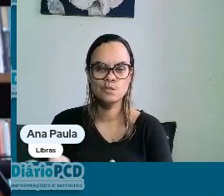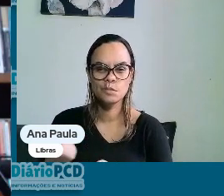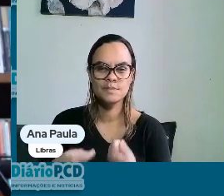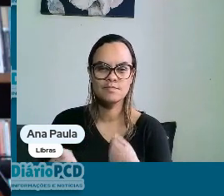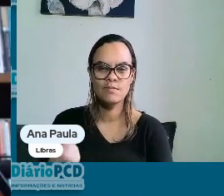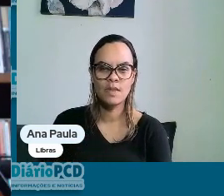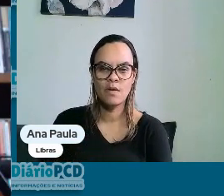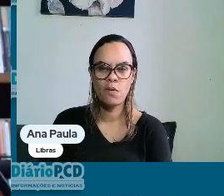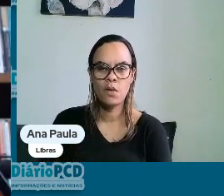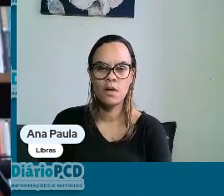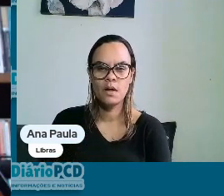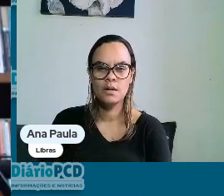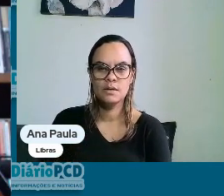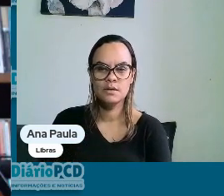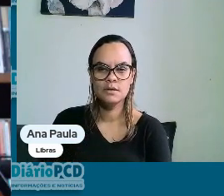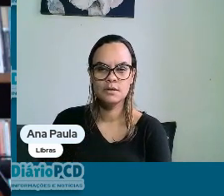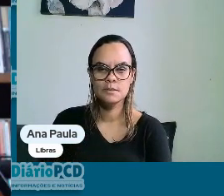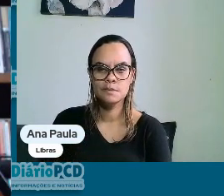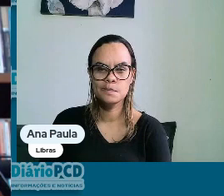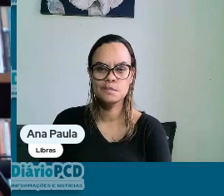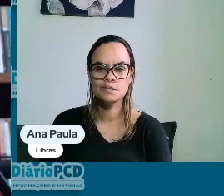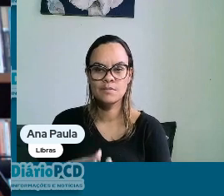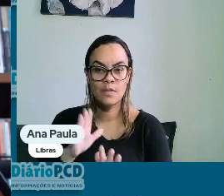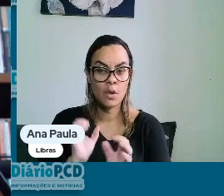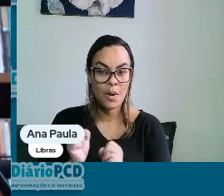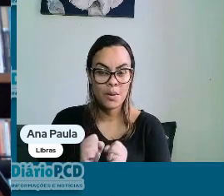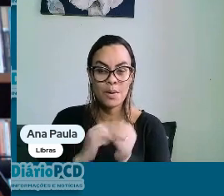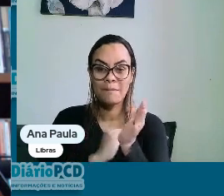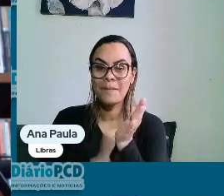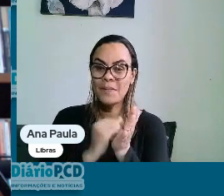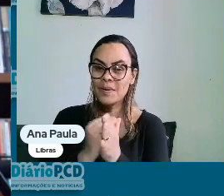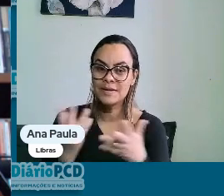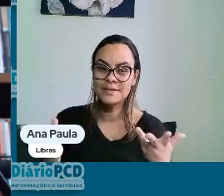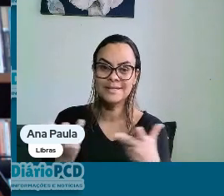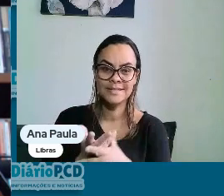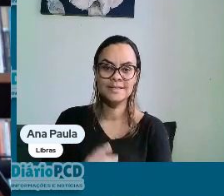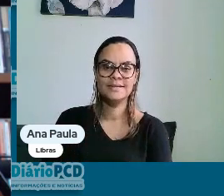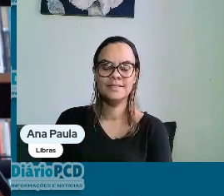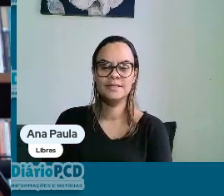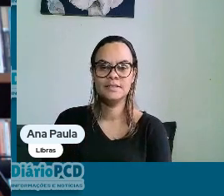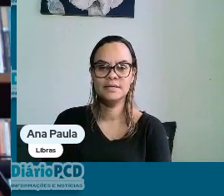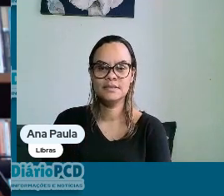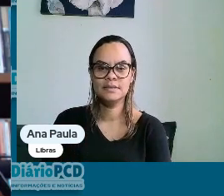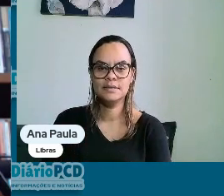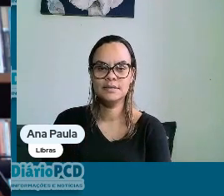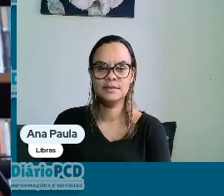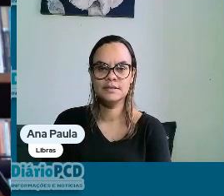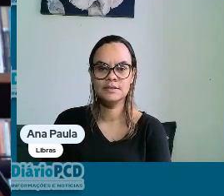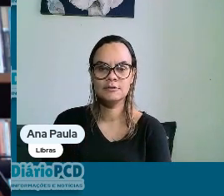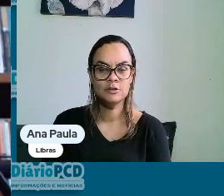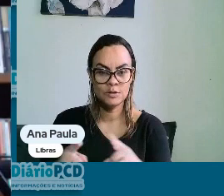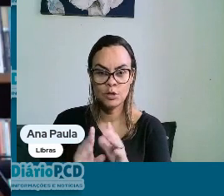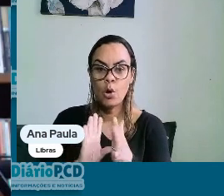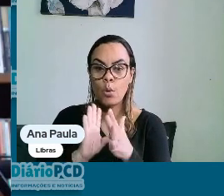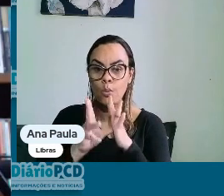que evidentemente uma máquina burocrática muito grande, é evidente que permite a